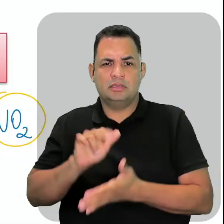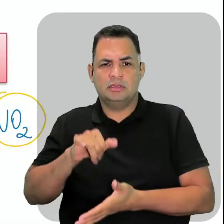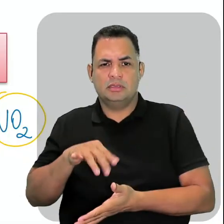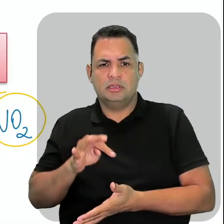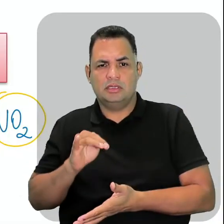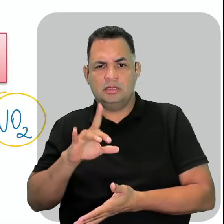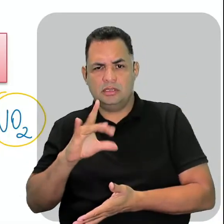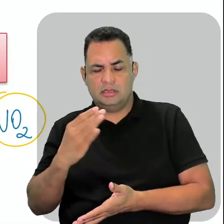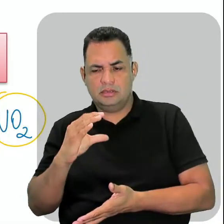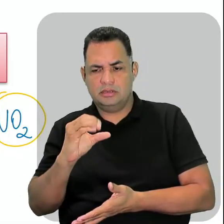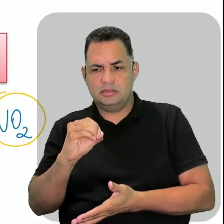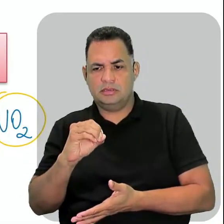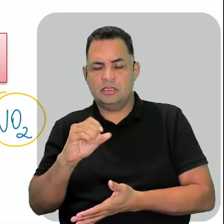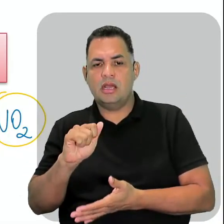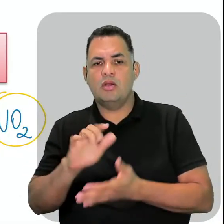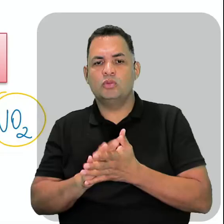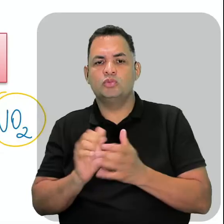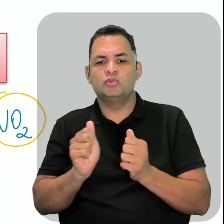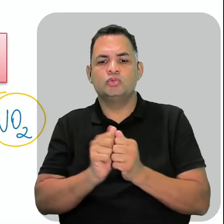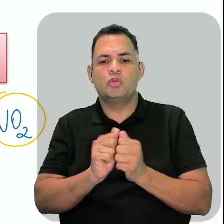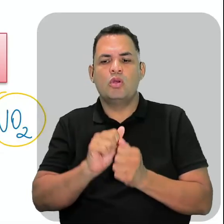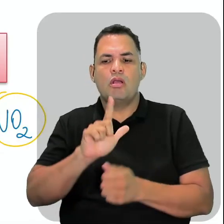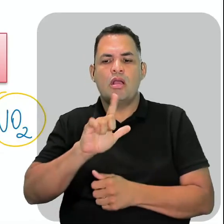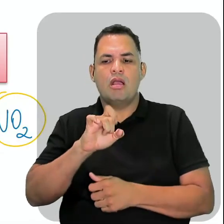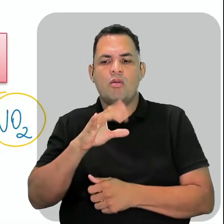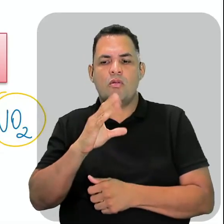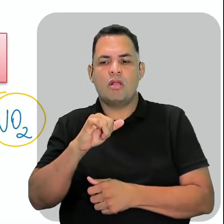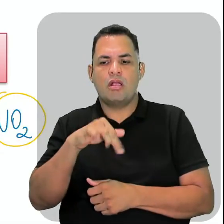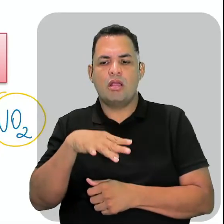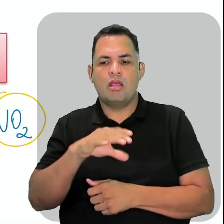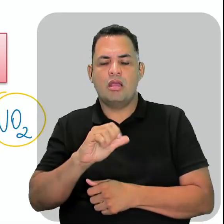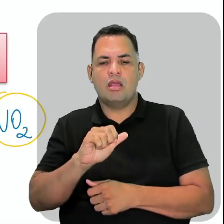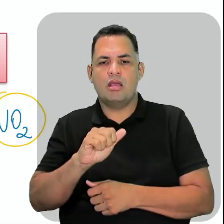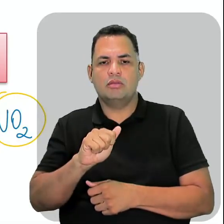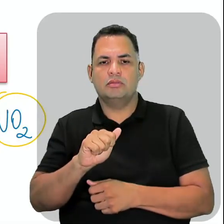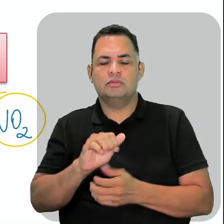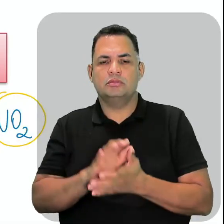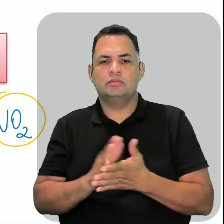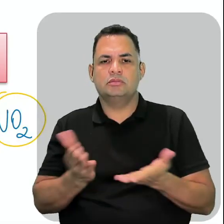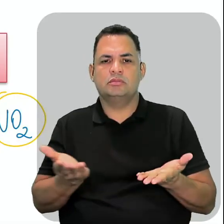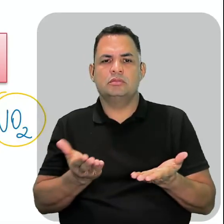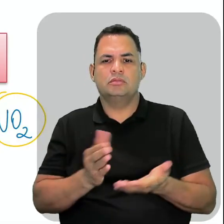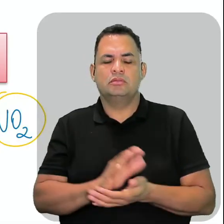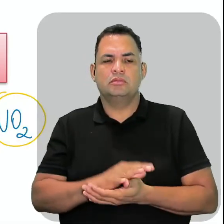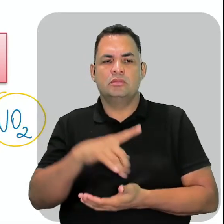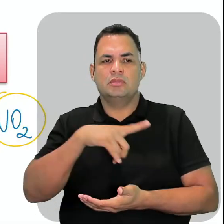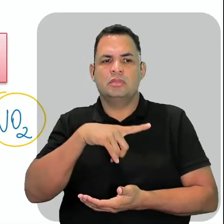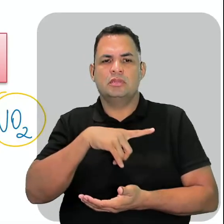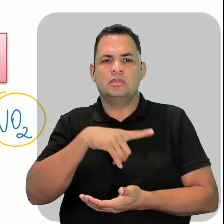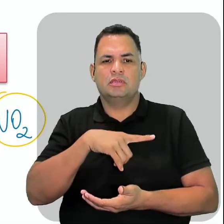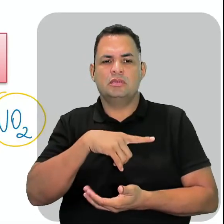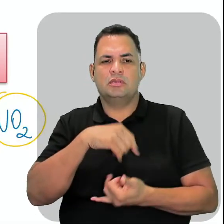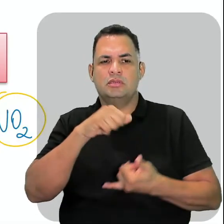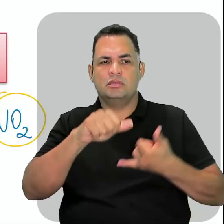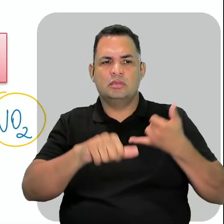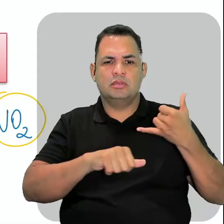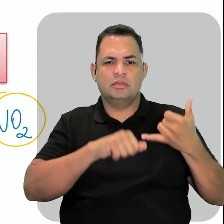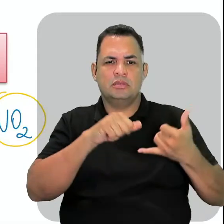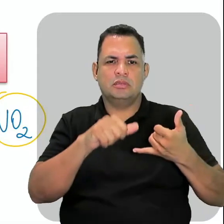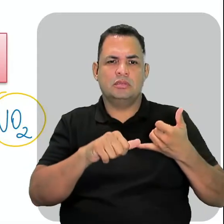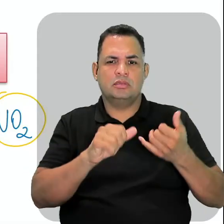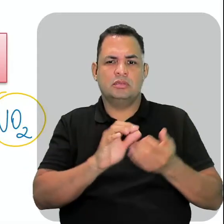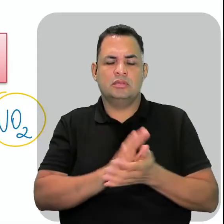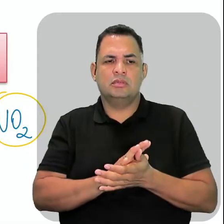um alcano que dá origem a um nitro composto. Nós temos reações em que os